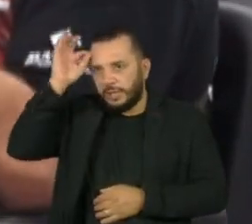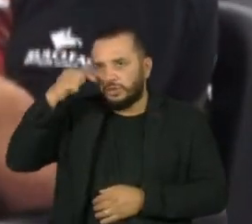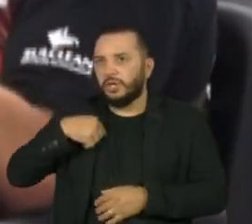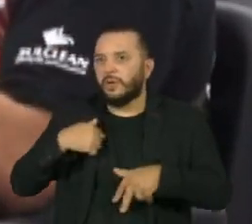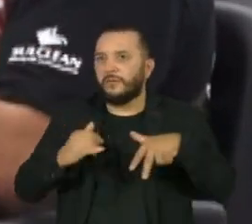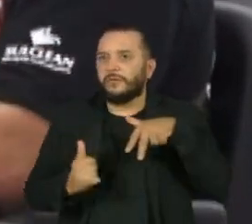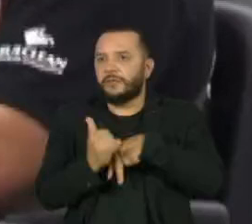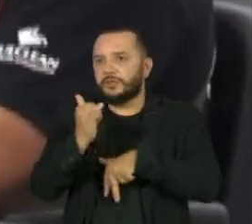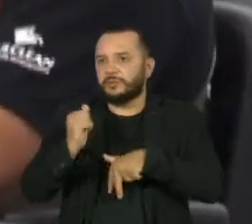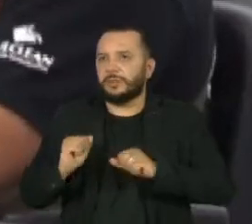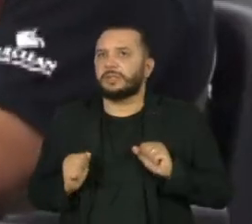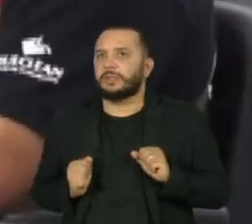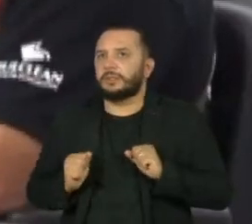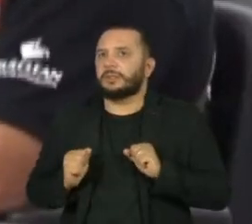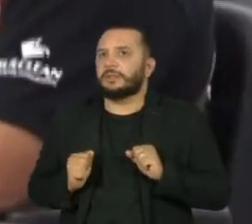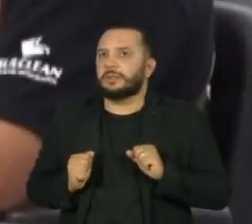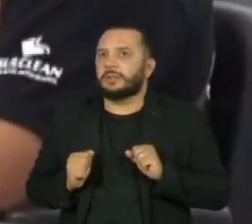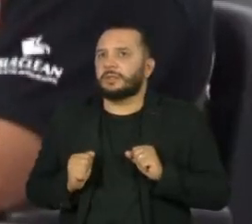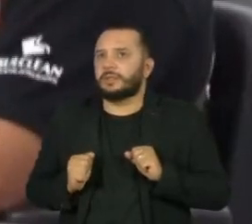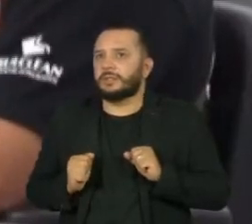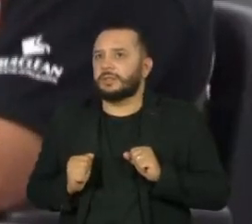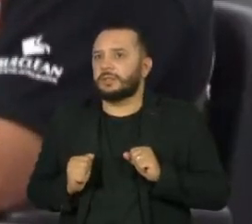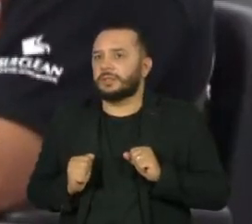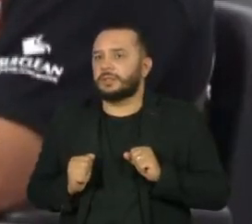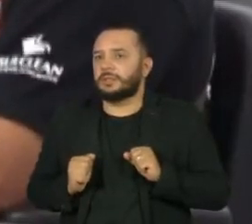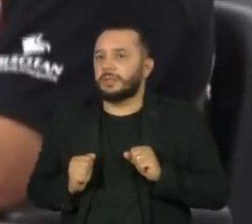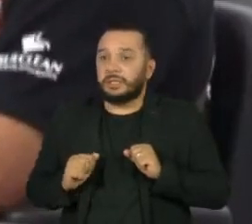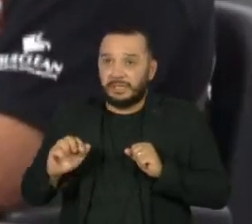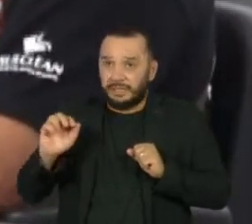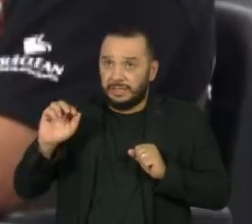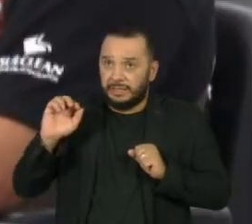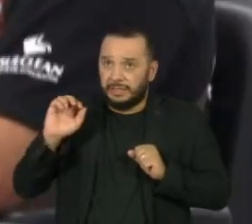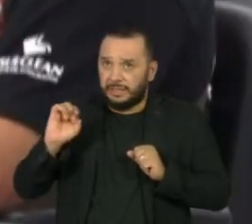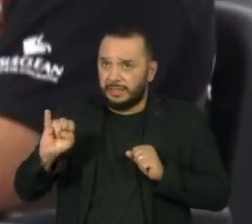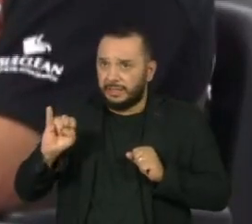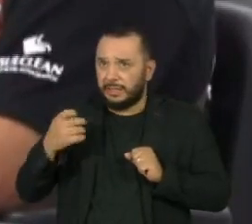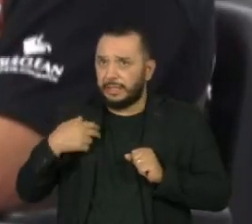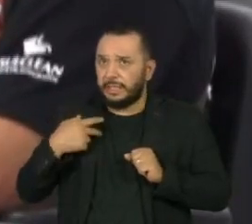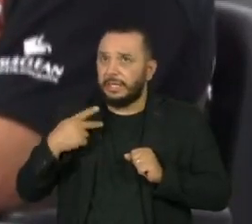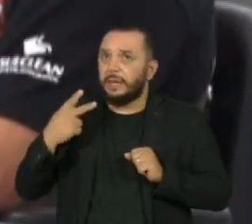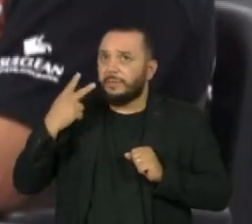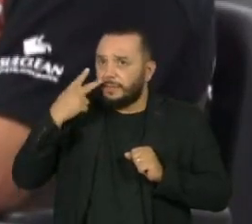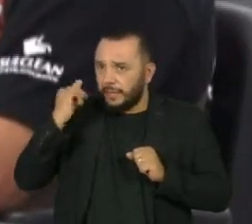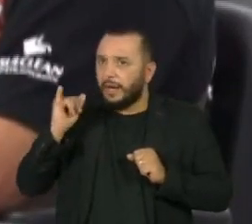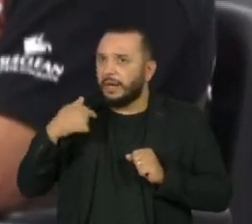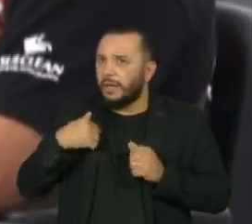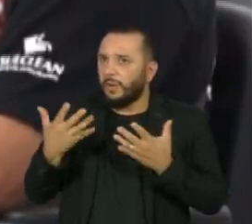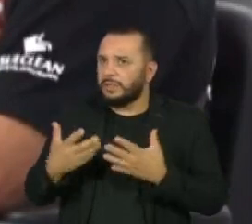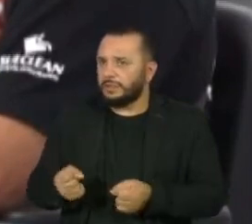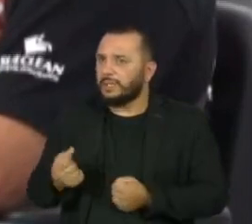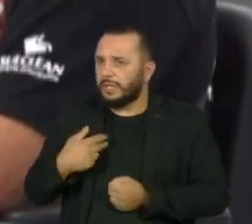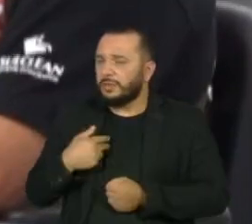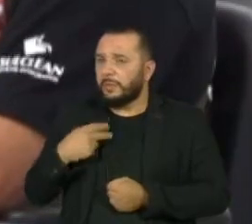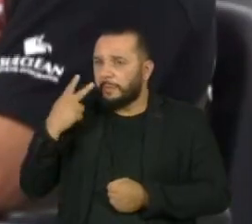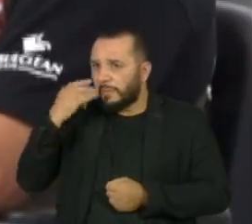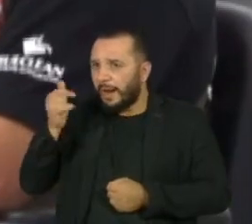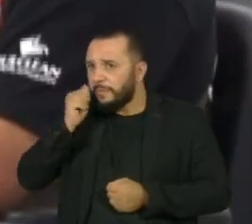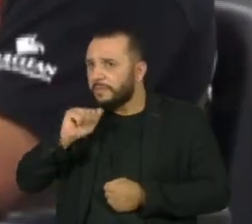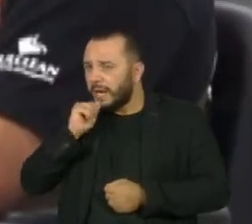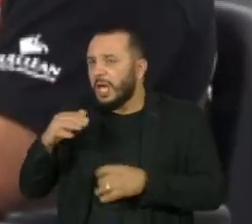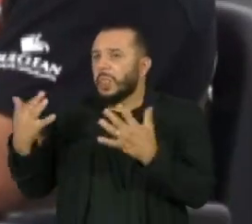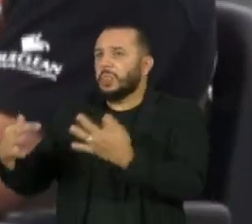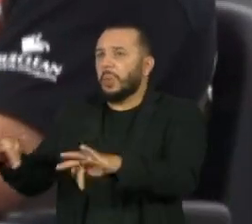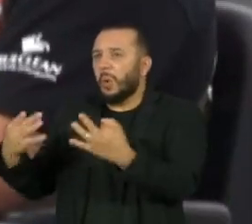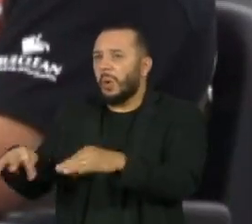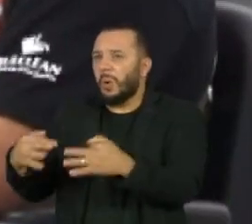vítima, se para tirar a dor dos pais, eu estou pronto, me condene. Mesmo eu sabendo,